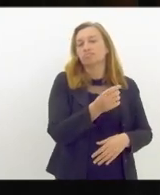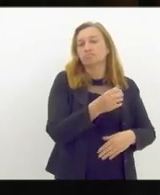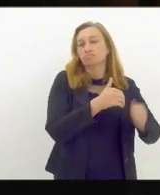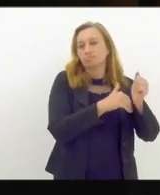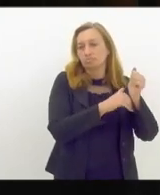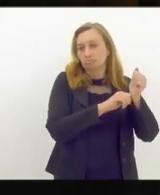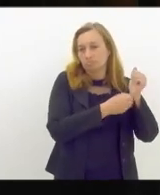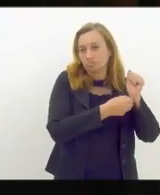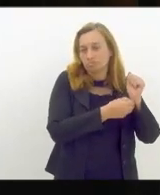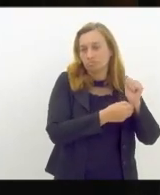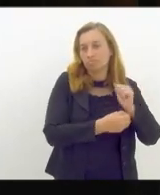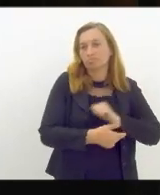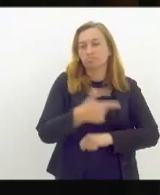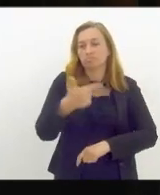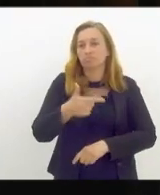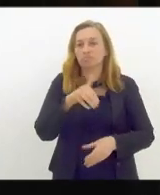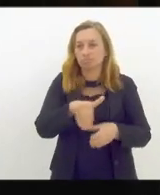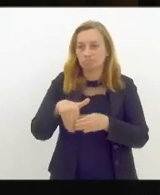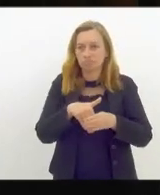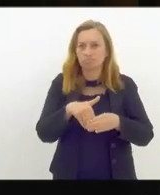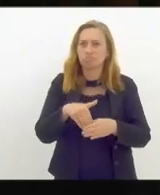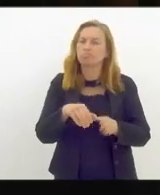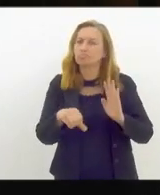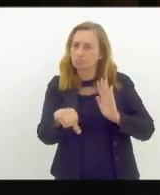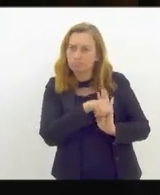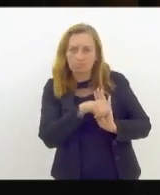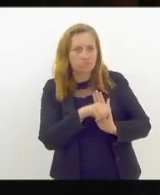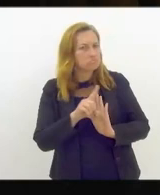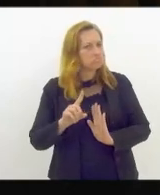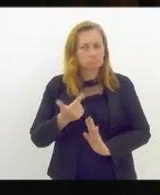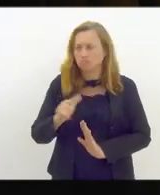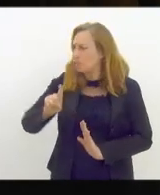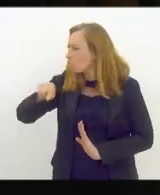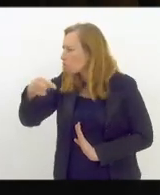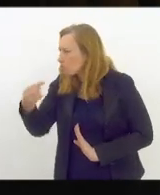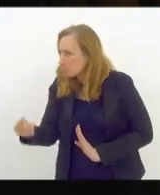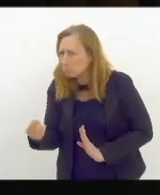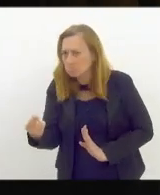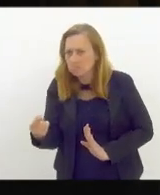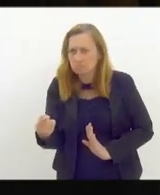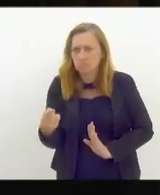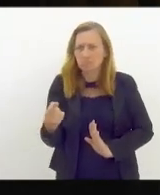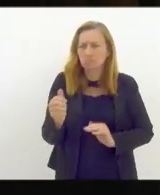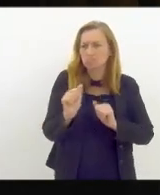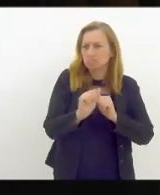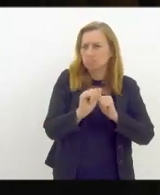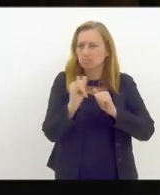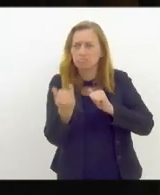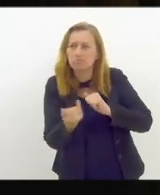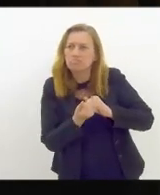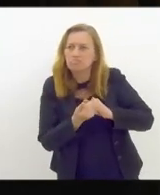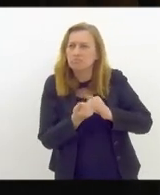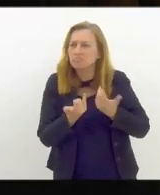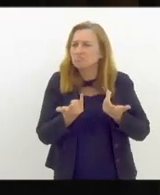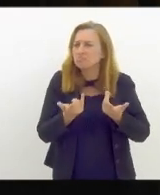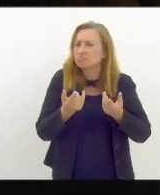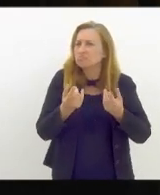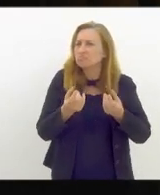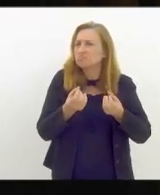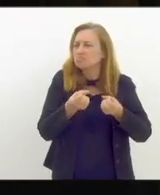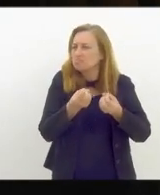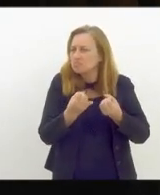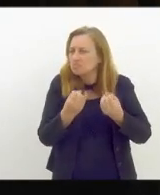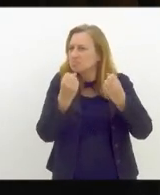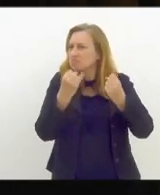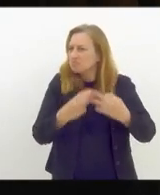eleições. É criminoso, não tenho outro adjetivo para classificar o que o